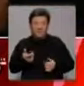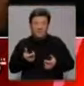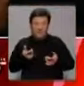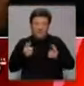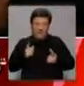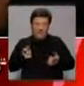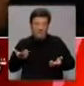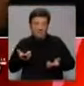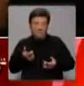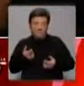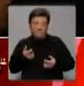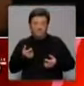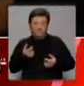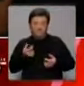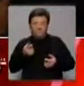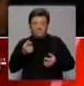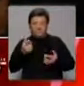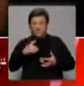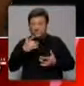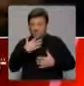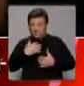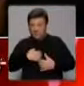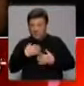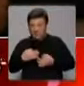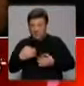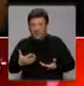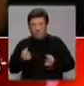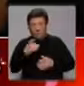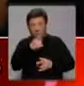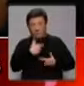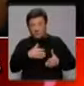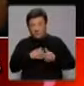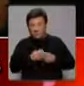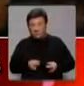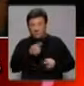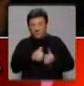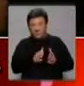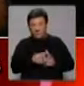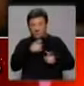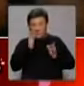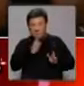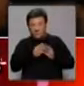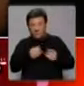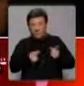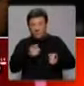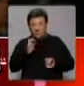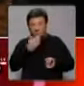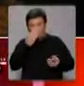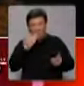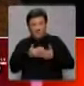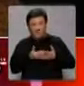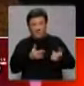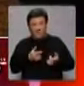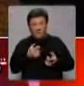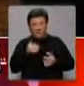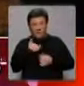essa digamos crença de que agora a Europa vai resolver tudo isso Ou tem que resolver portanto é preciso enfrentar as